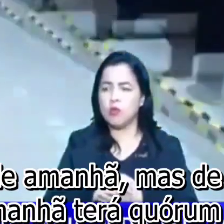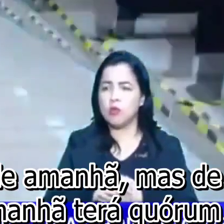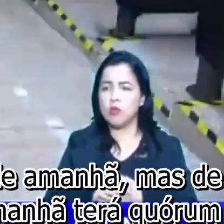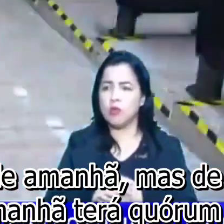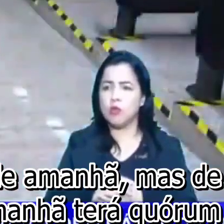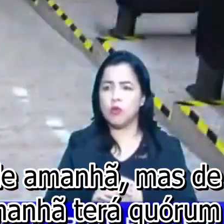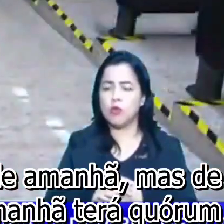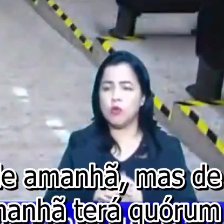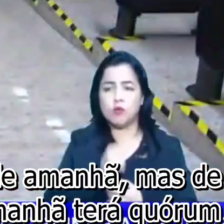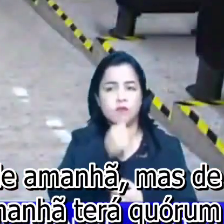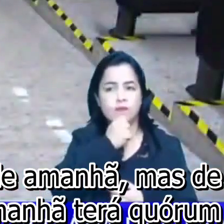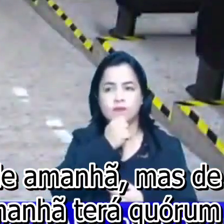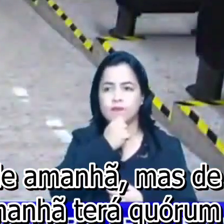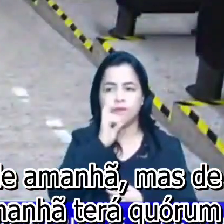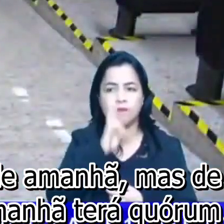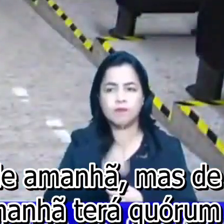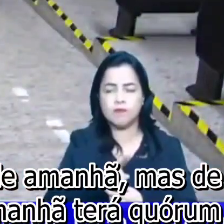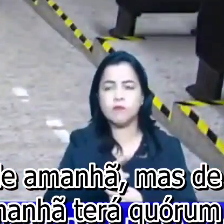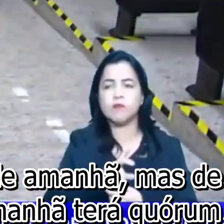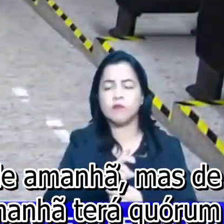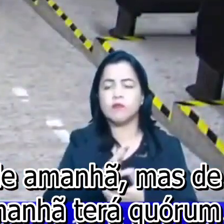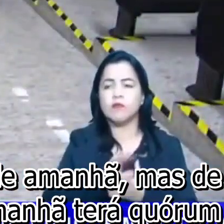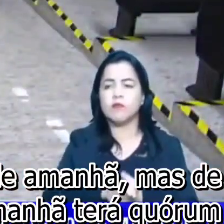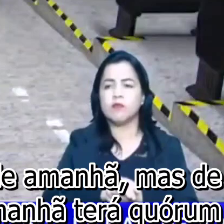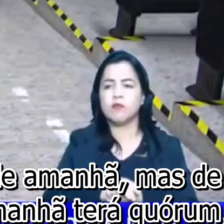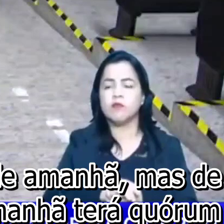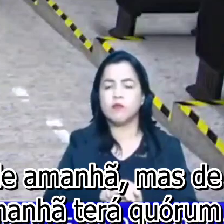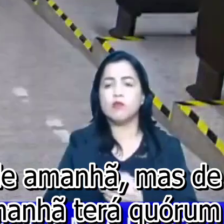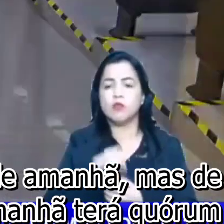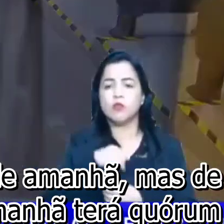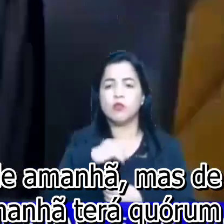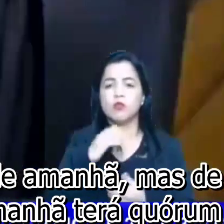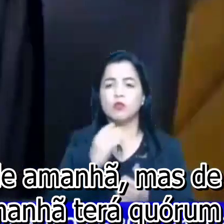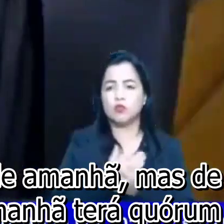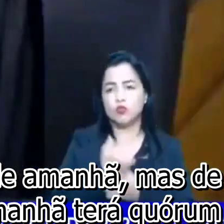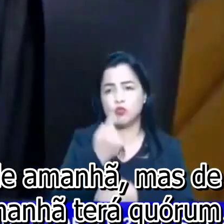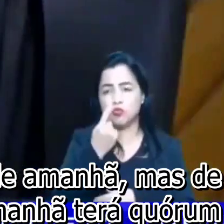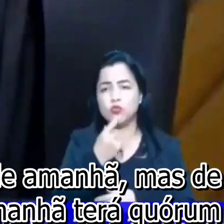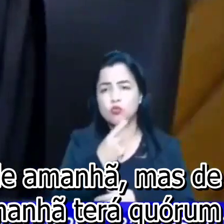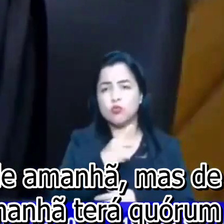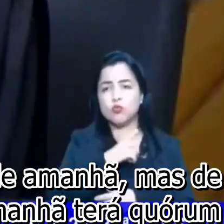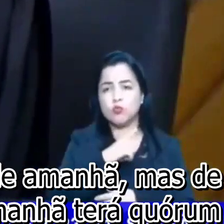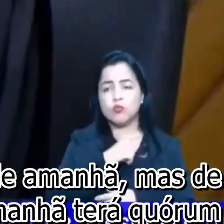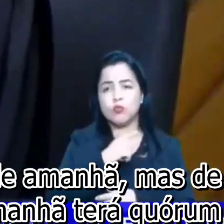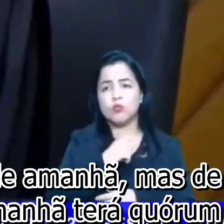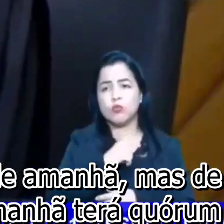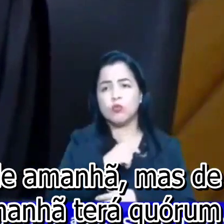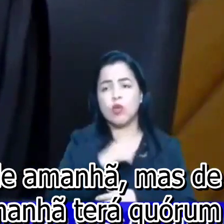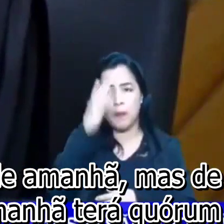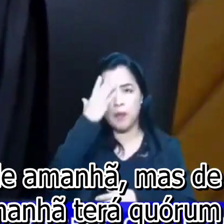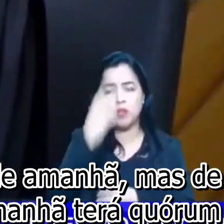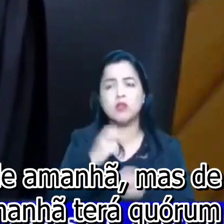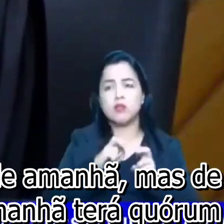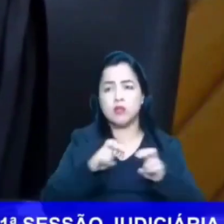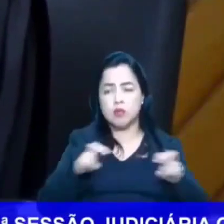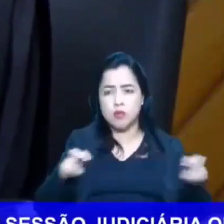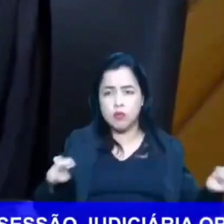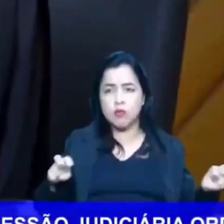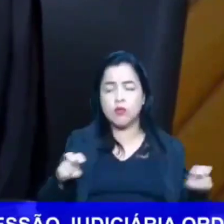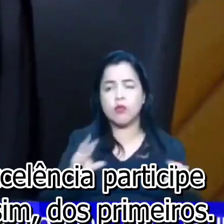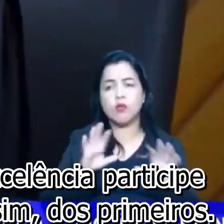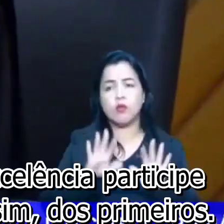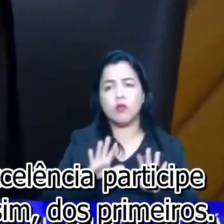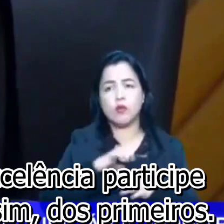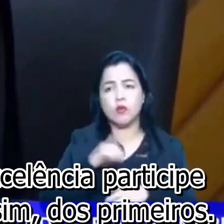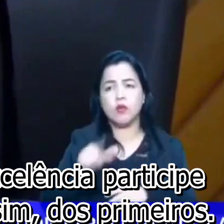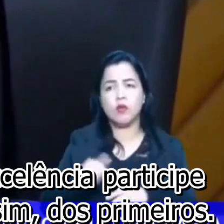Paulo, ainda não vi a pauta de amanhã, mas, de qualquer forma, a gente julga pelo menos um dos seus e amanhã terá quórum. E aí, mas pelo